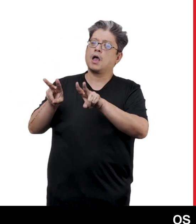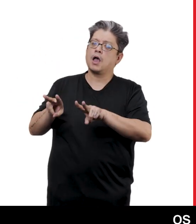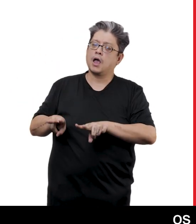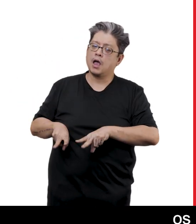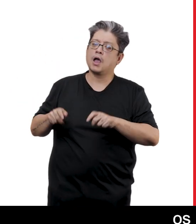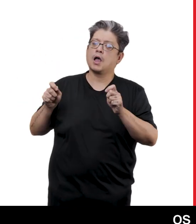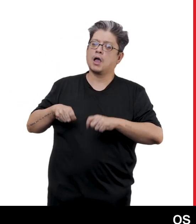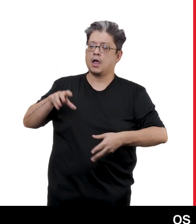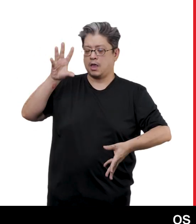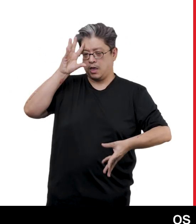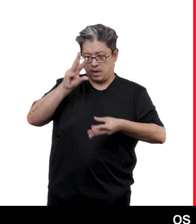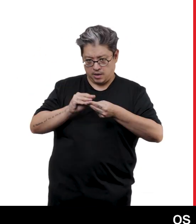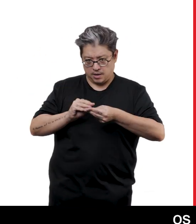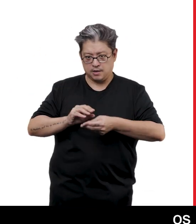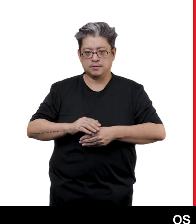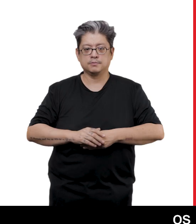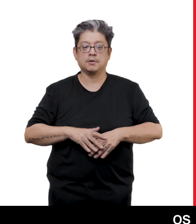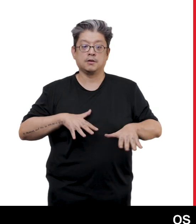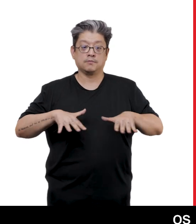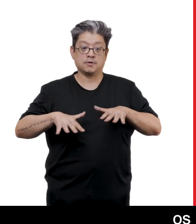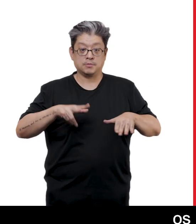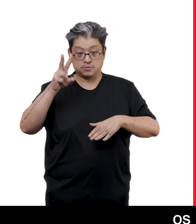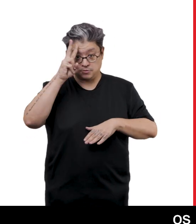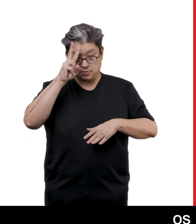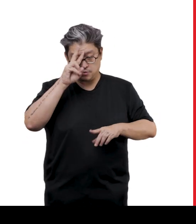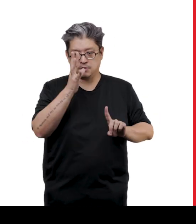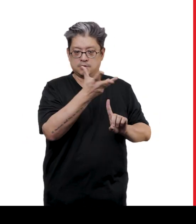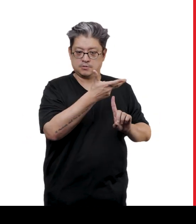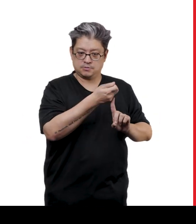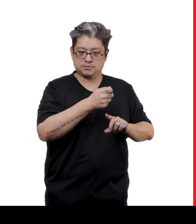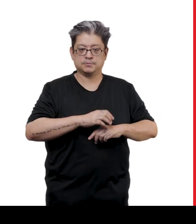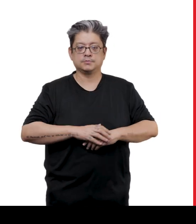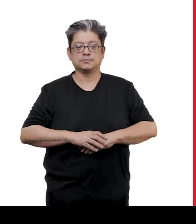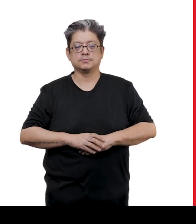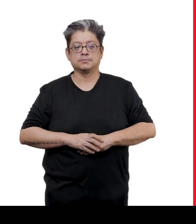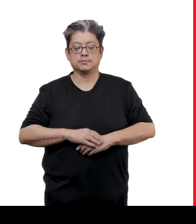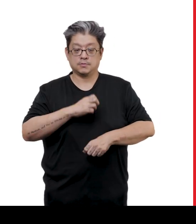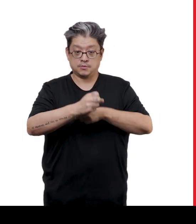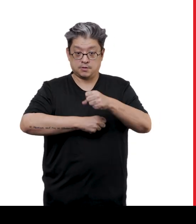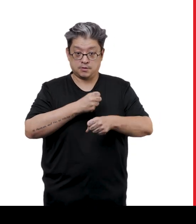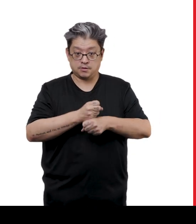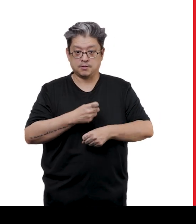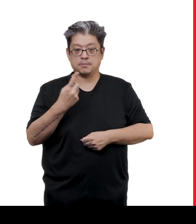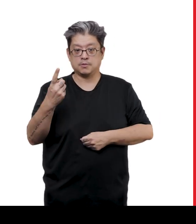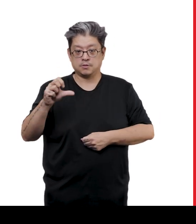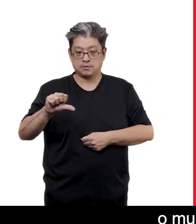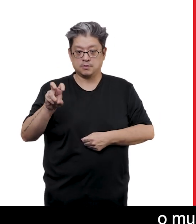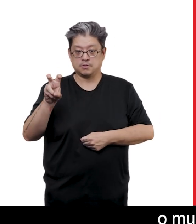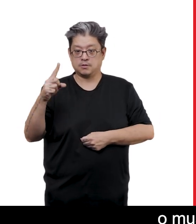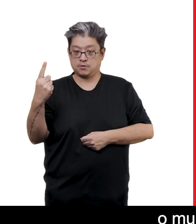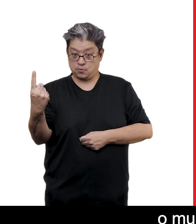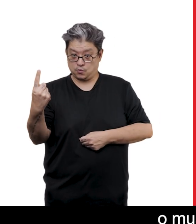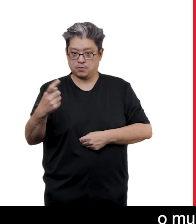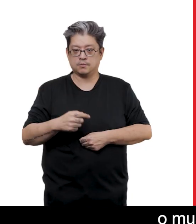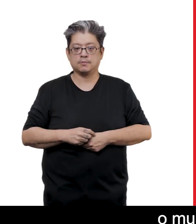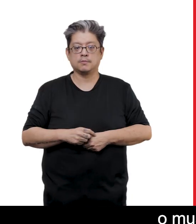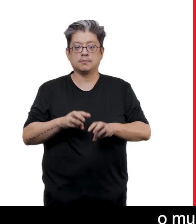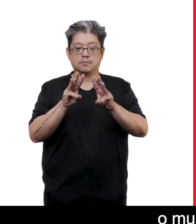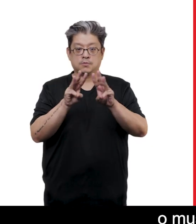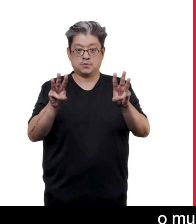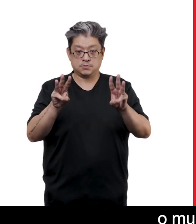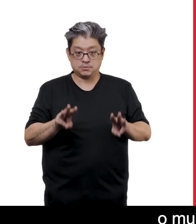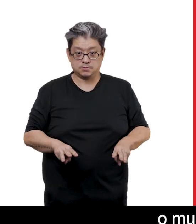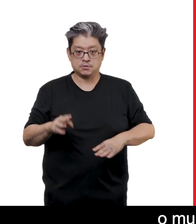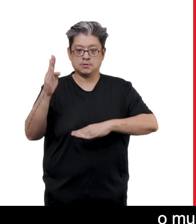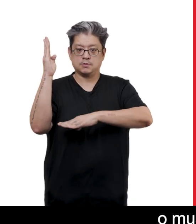os principais movimentos e escolas da história da arte. Em 1951, o museu passou a